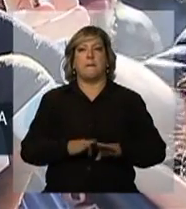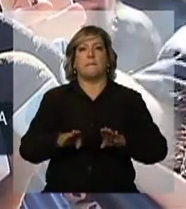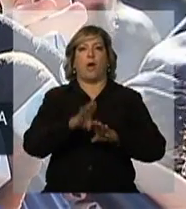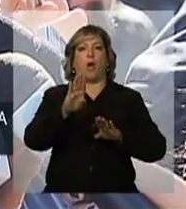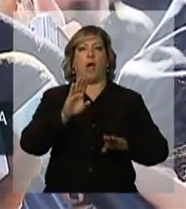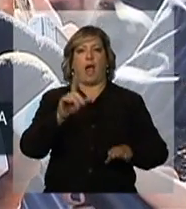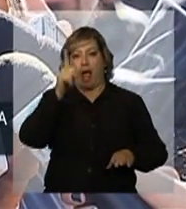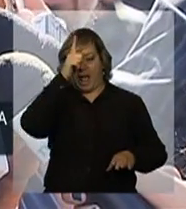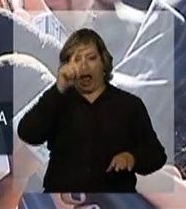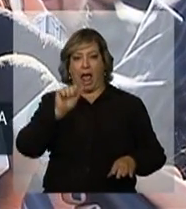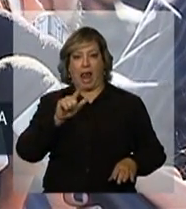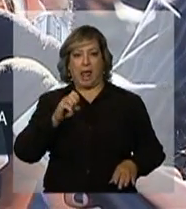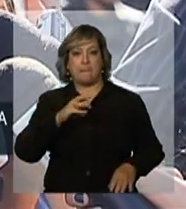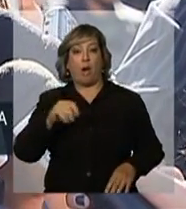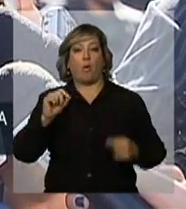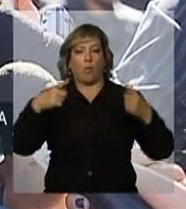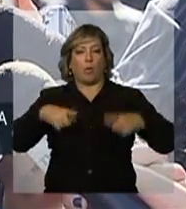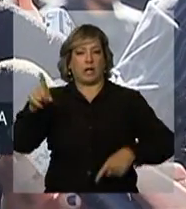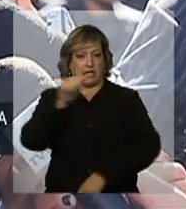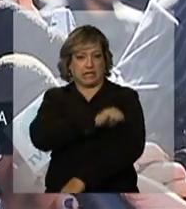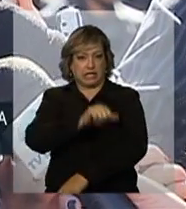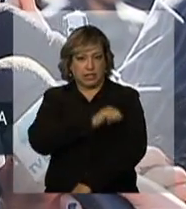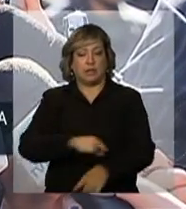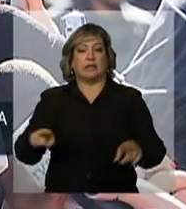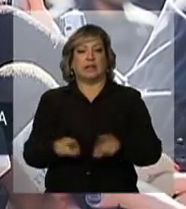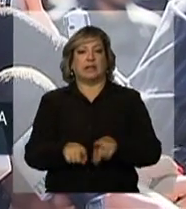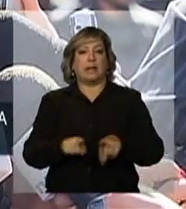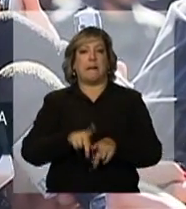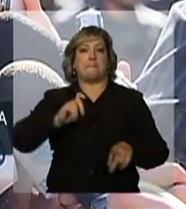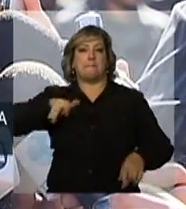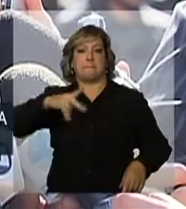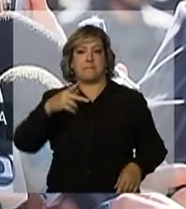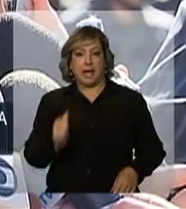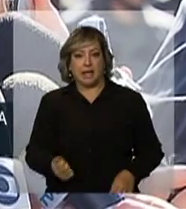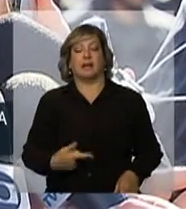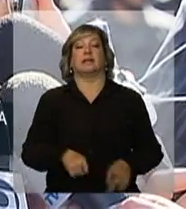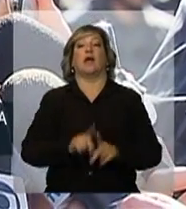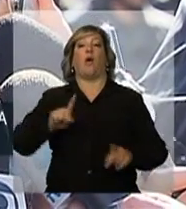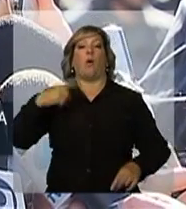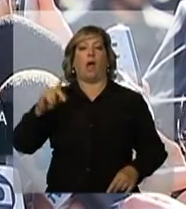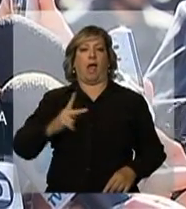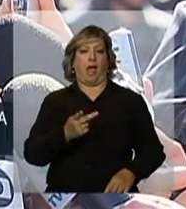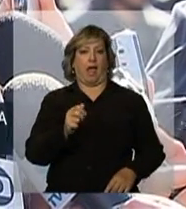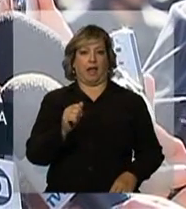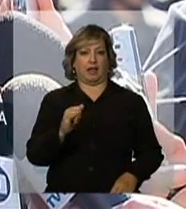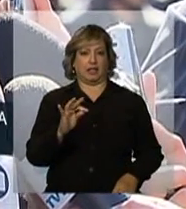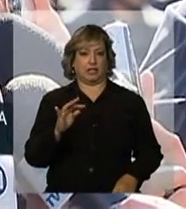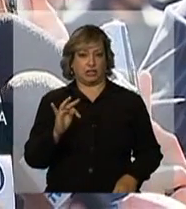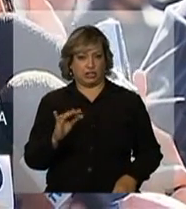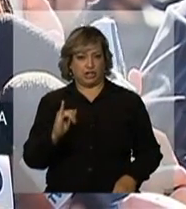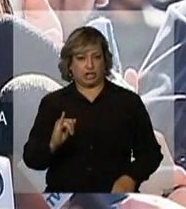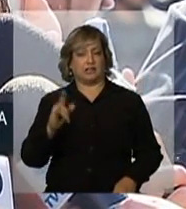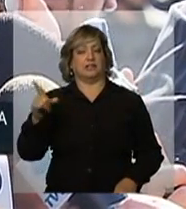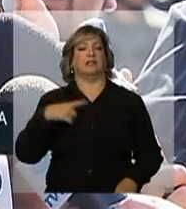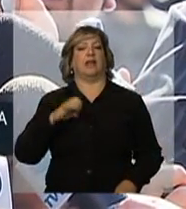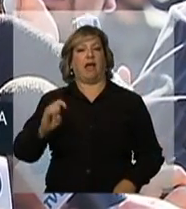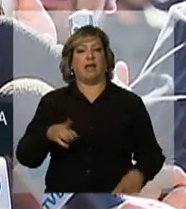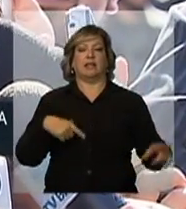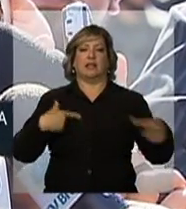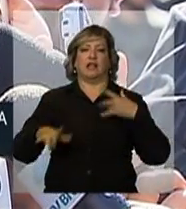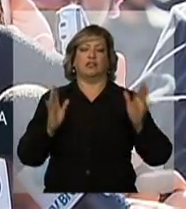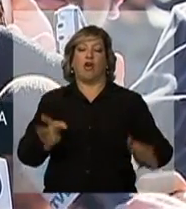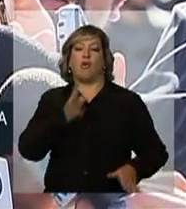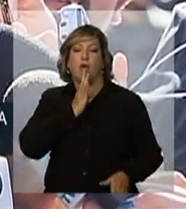Complexo da Penha, no Rio de Janeiro, seja, por exemplo, os 9 anos que já estamos no Haiti, são tropas experimentadas. Mas nós podemos, em qualquer